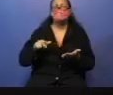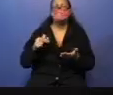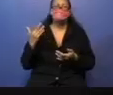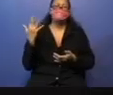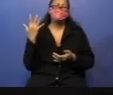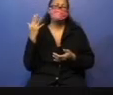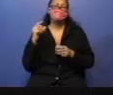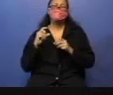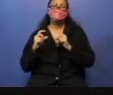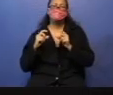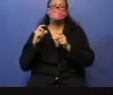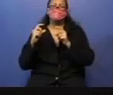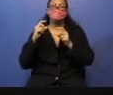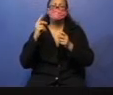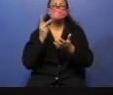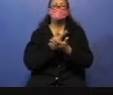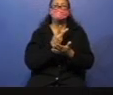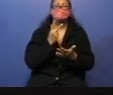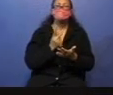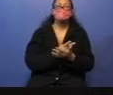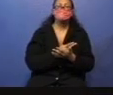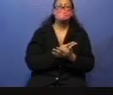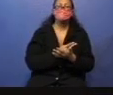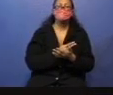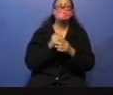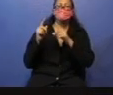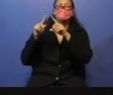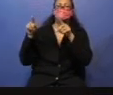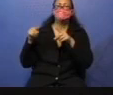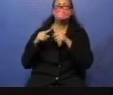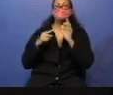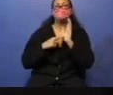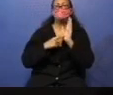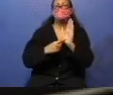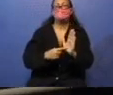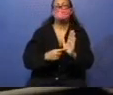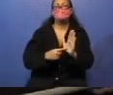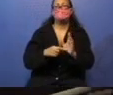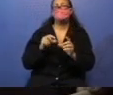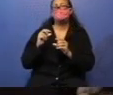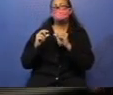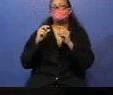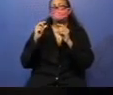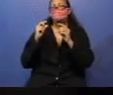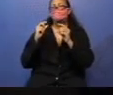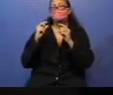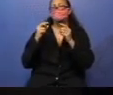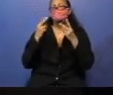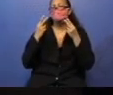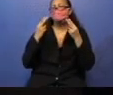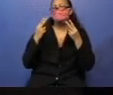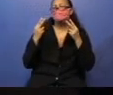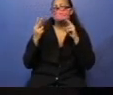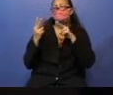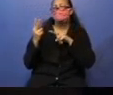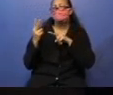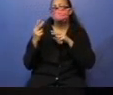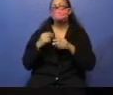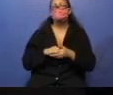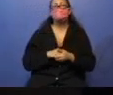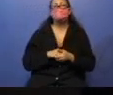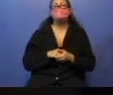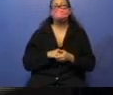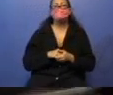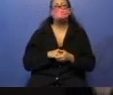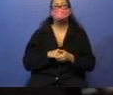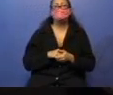no cartaz foi mostrar os monstrinhos, os micro-organismos como a gente enxerga. Volta lá E